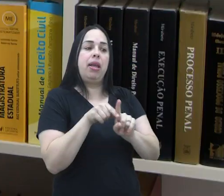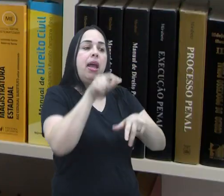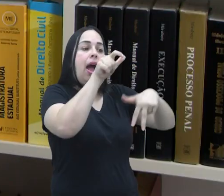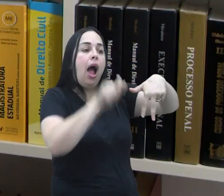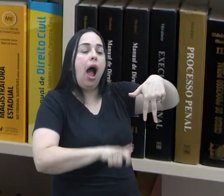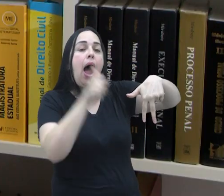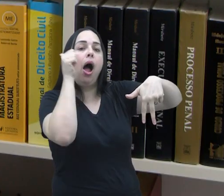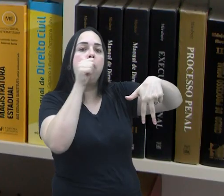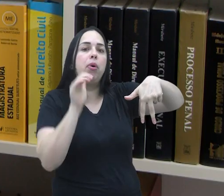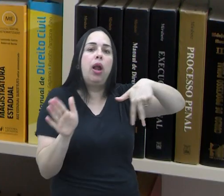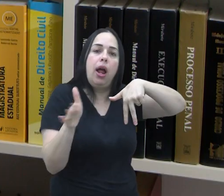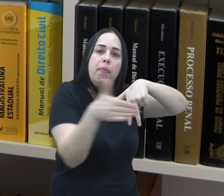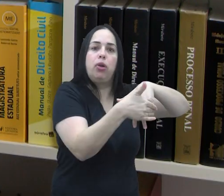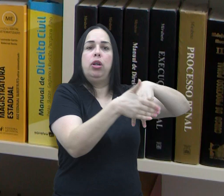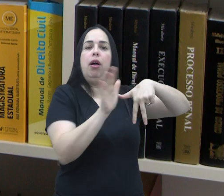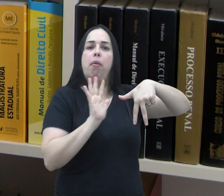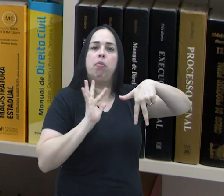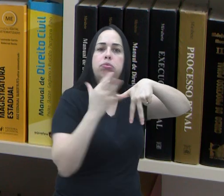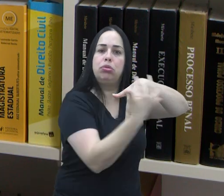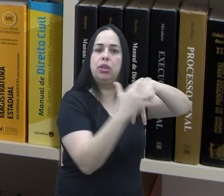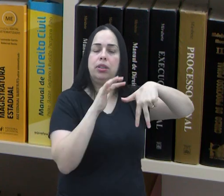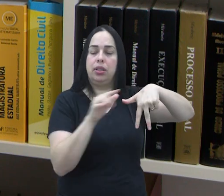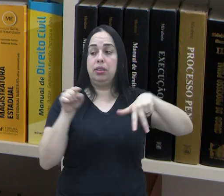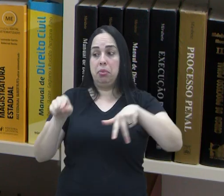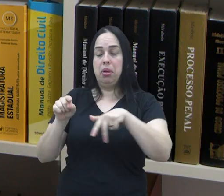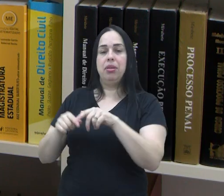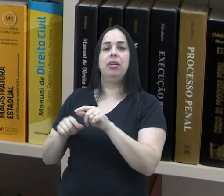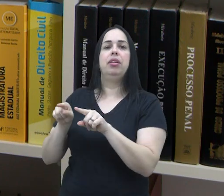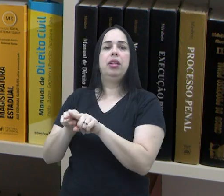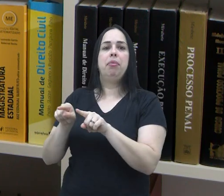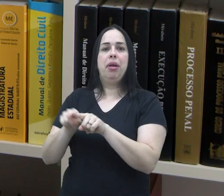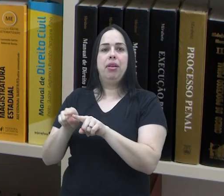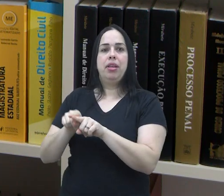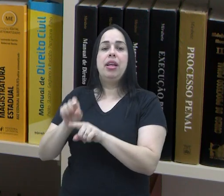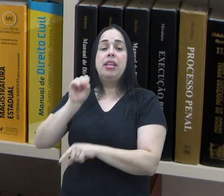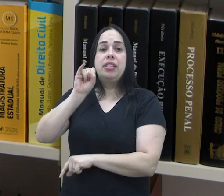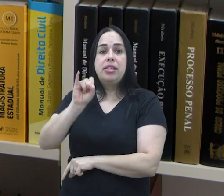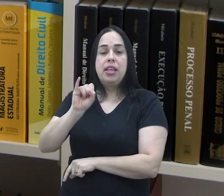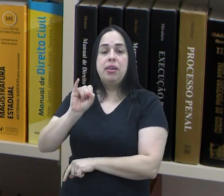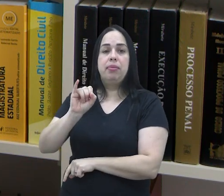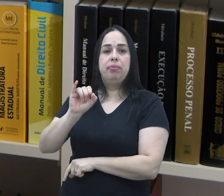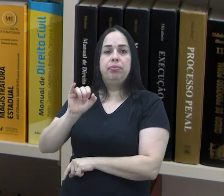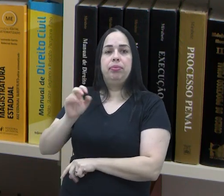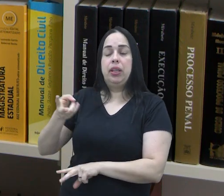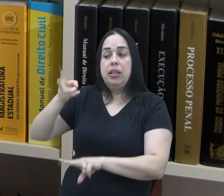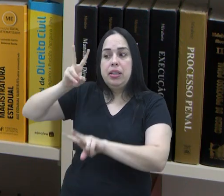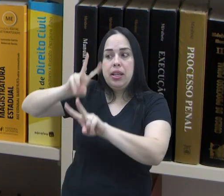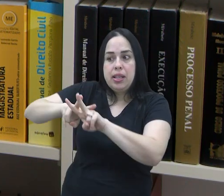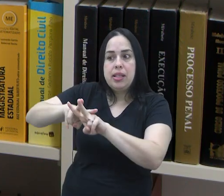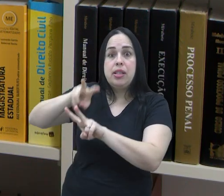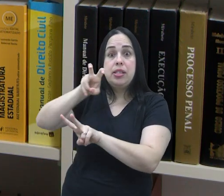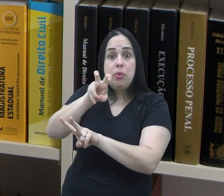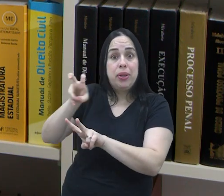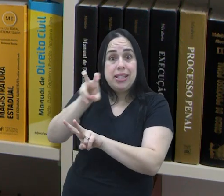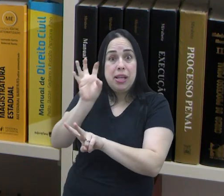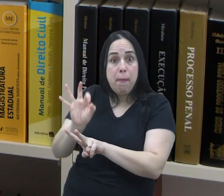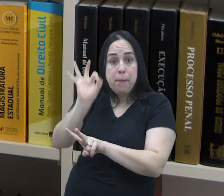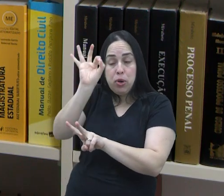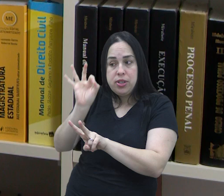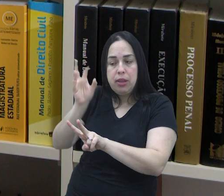Nós temos a ameaça, né, que vai ter a sua pena aumentada, tem a progressão do regime, que só ocorre depois de